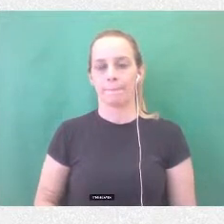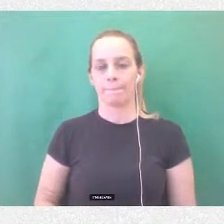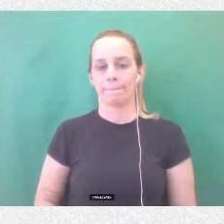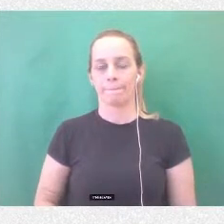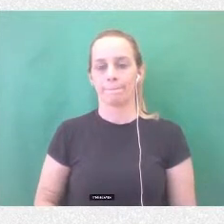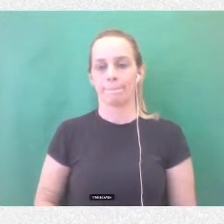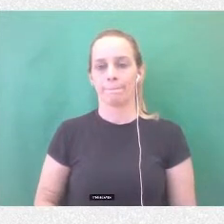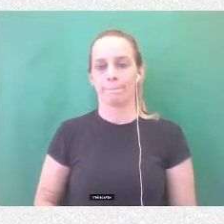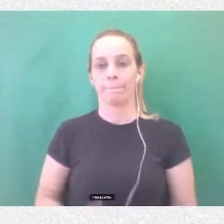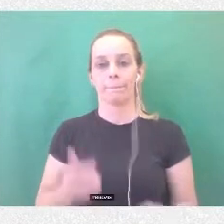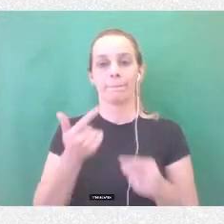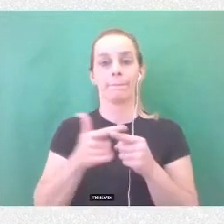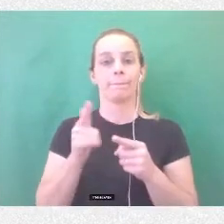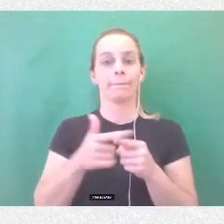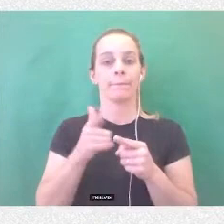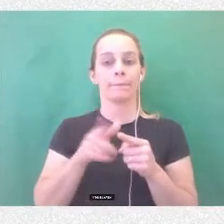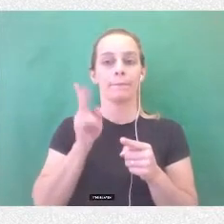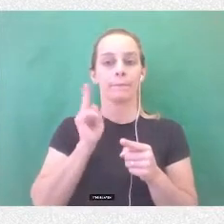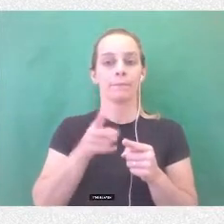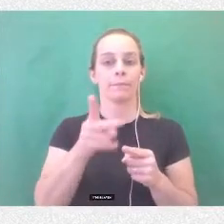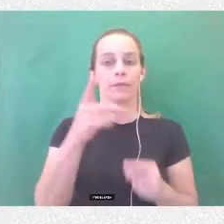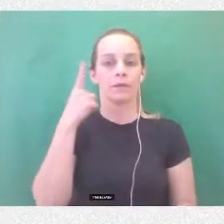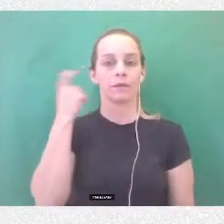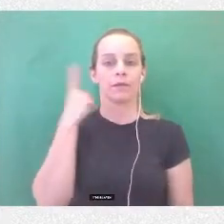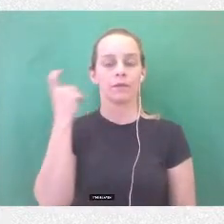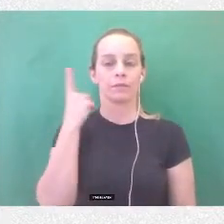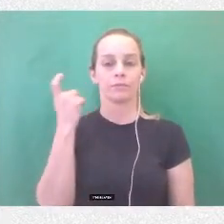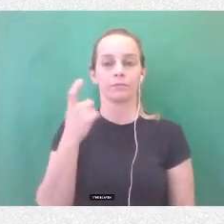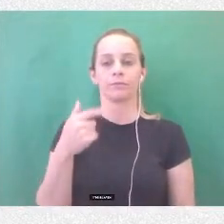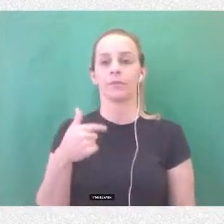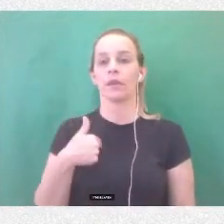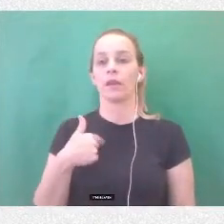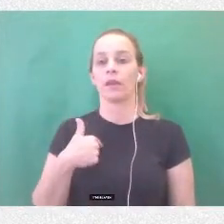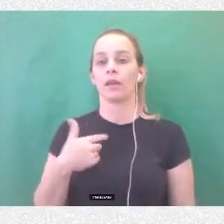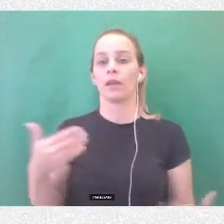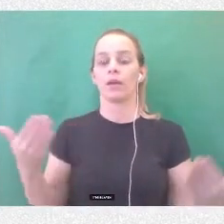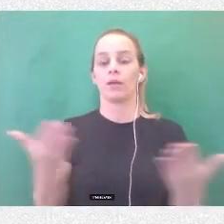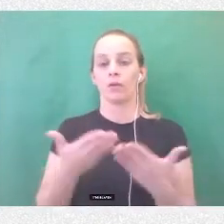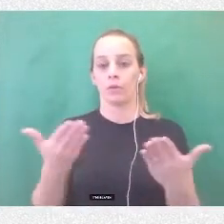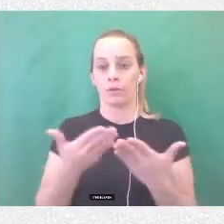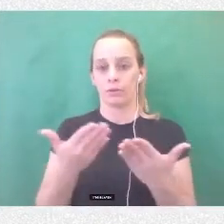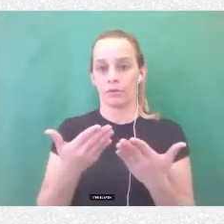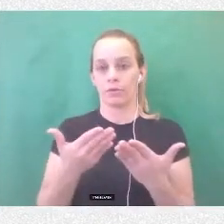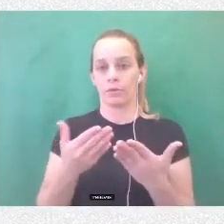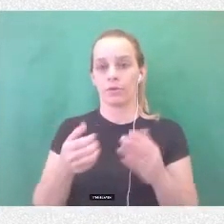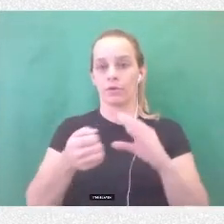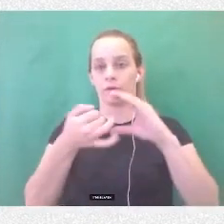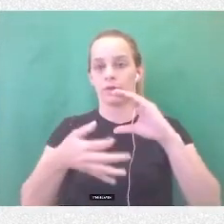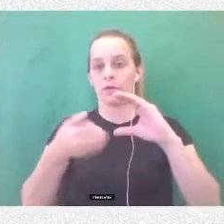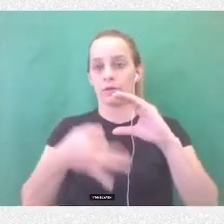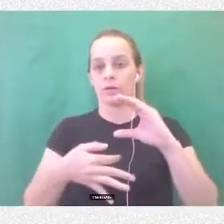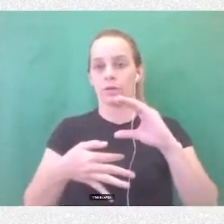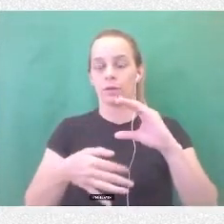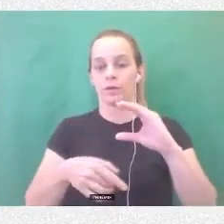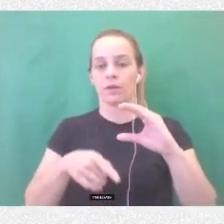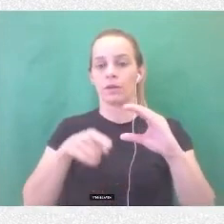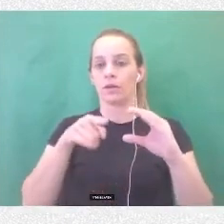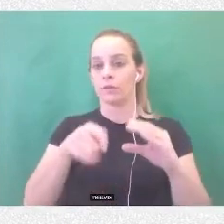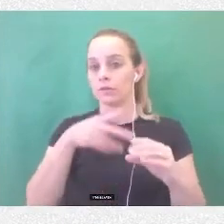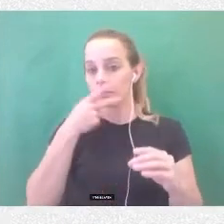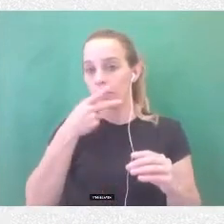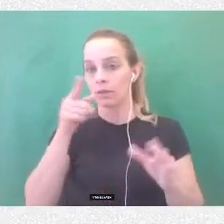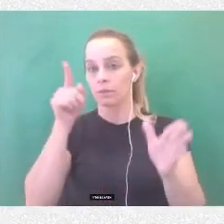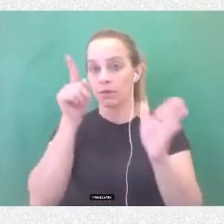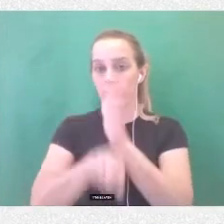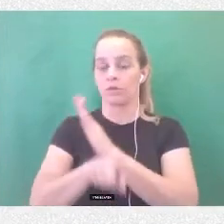O problema permanece no áudio. Eu vou fazer aqui o que chegou no chat aqui e eu vou. Aí você me confirma se é essa pergunta mesmo,